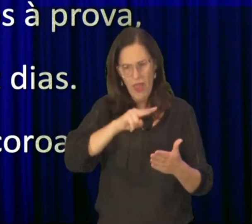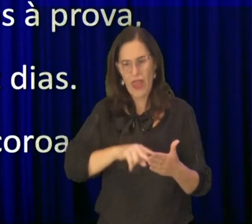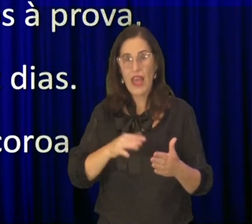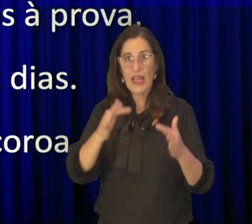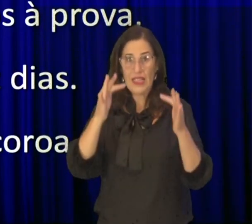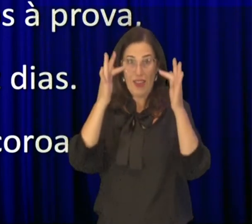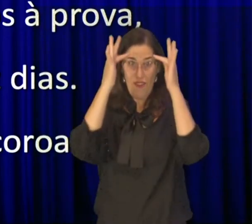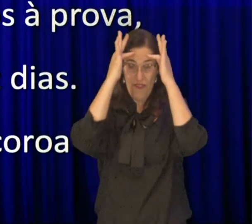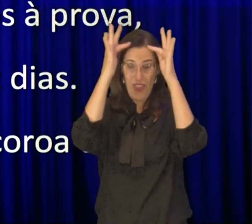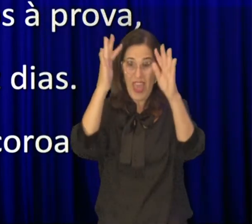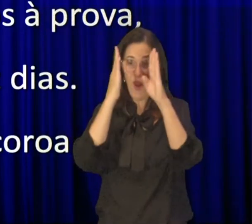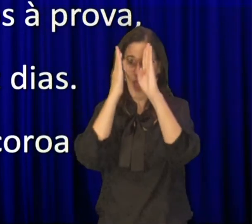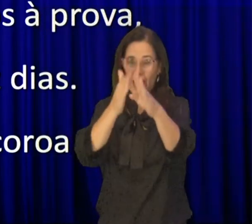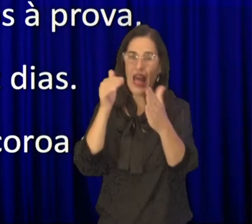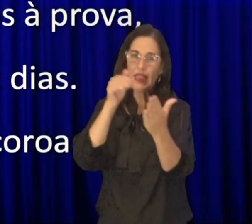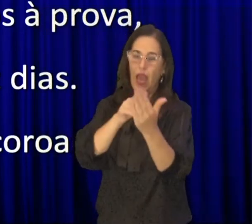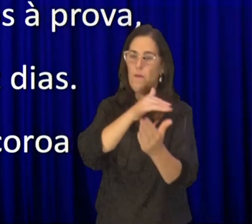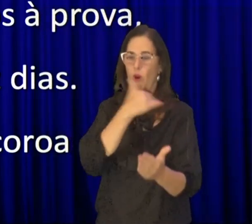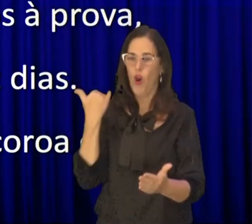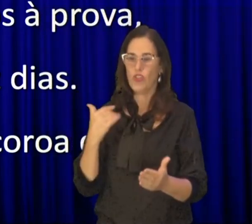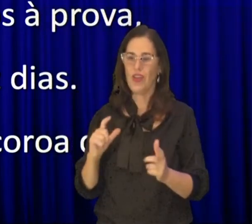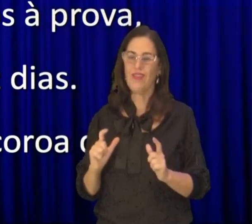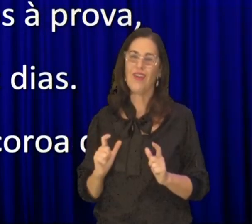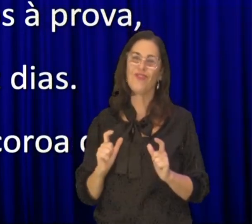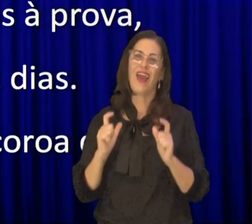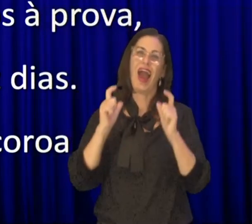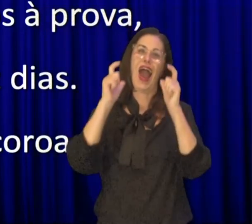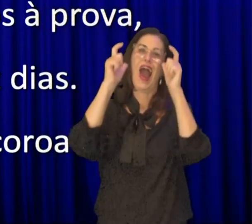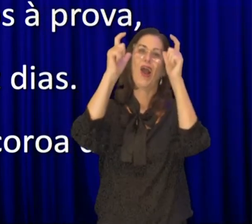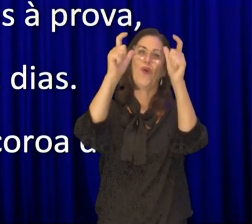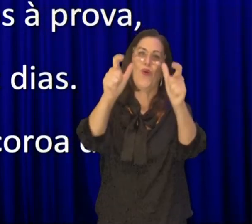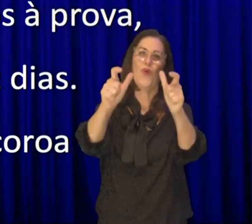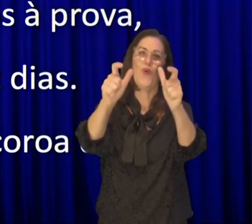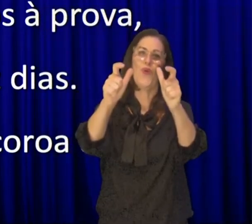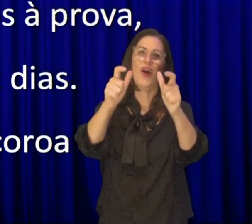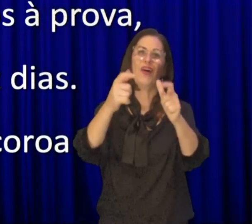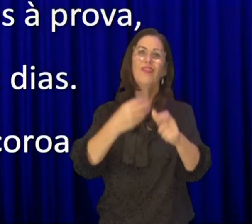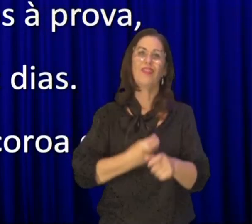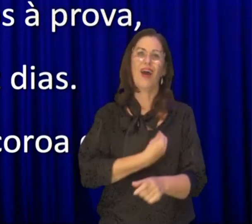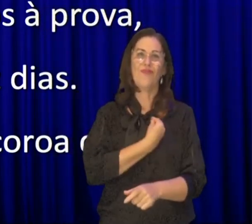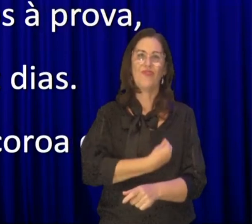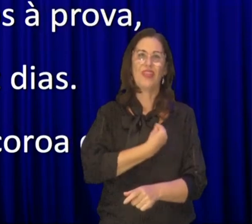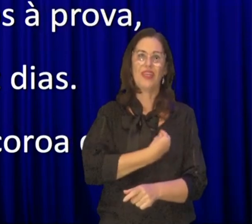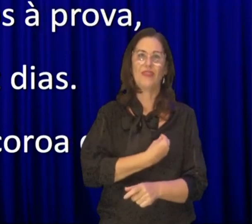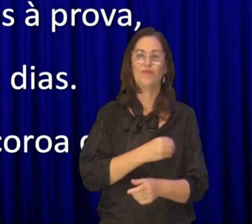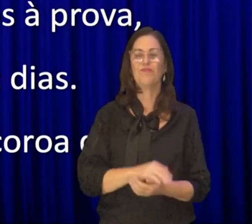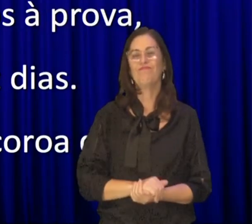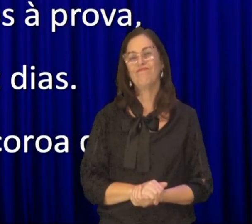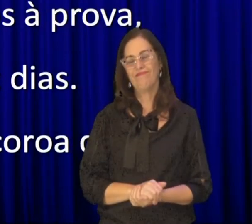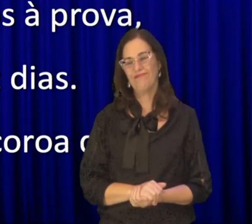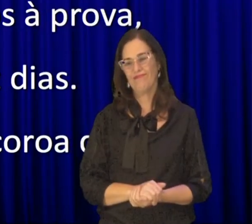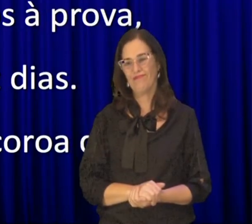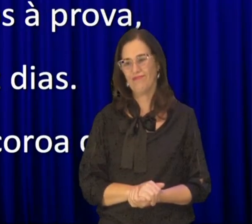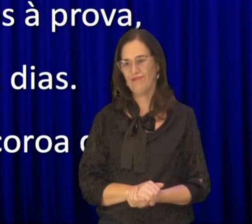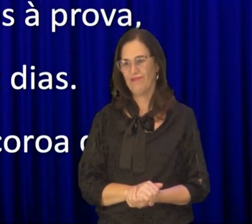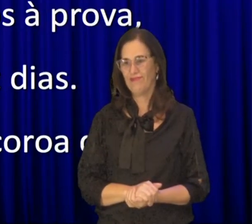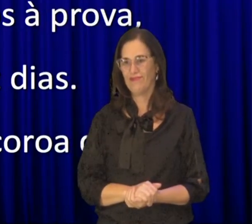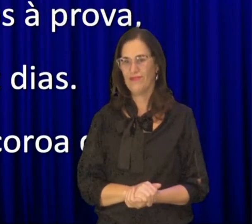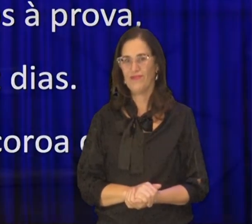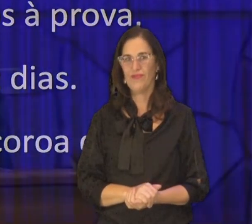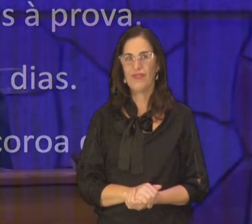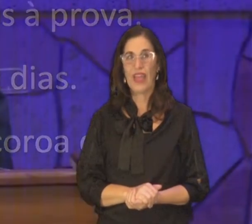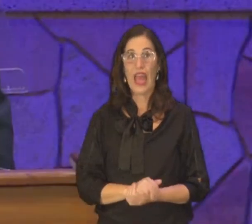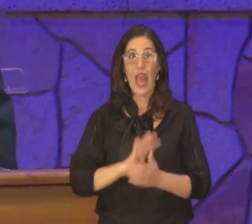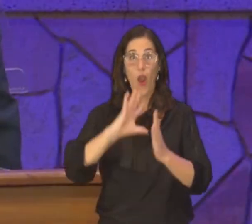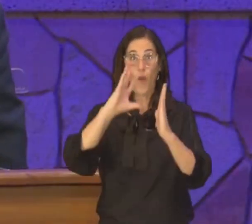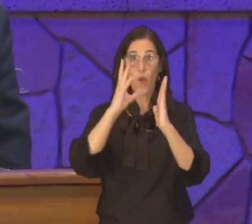Ser fiel até a morte, e dar-te-ei a coroa da vida. Esta é uma